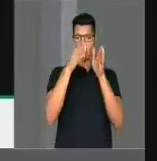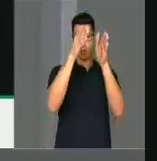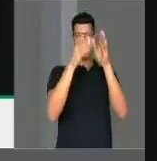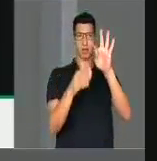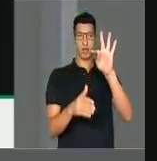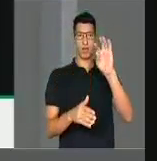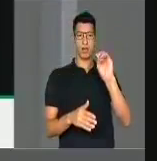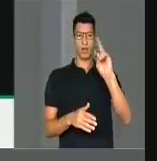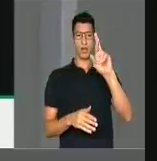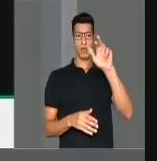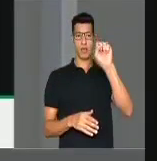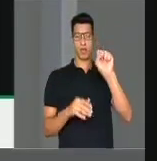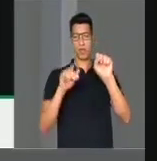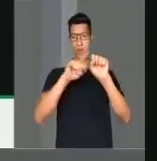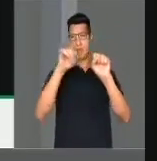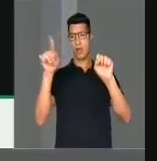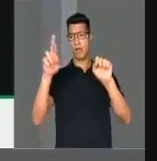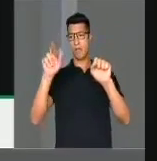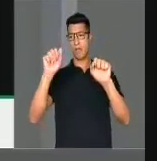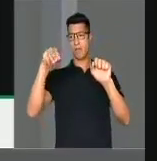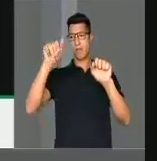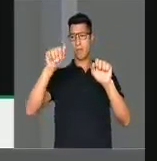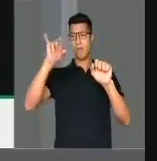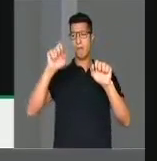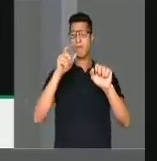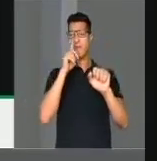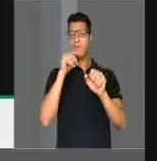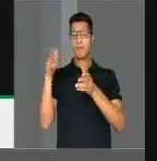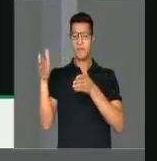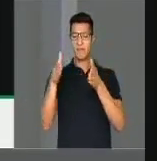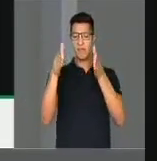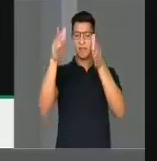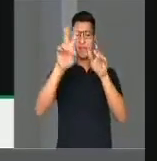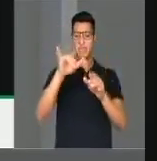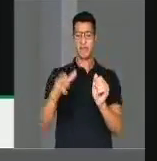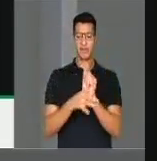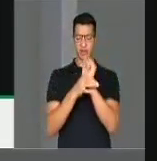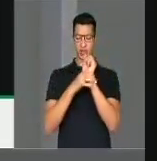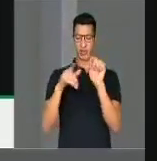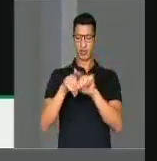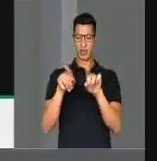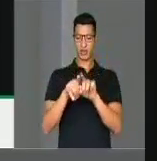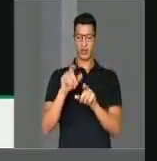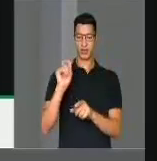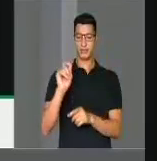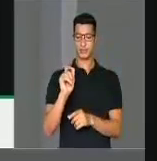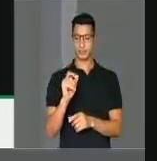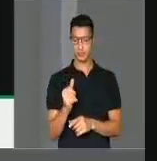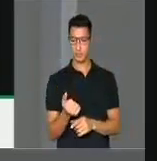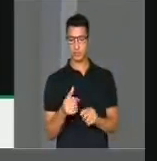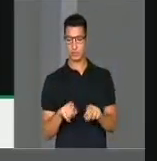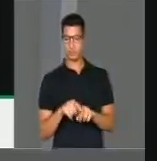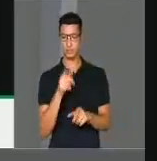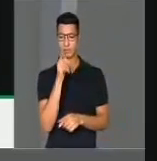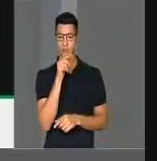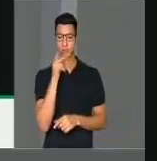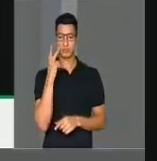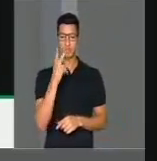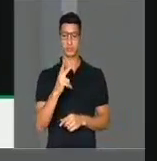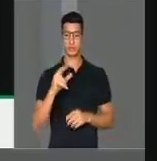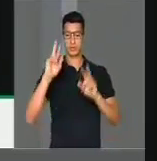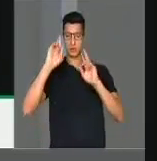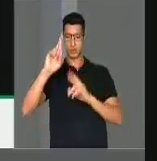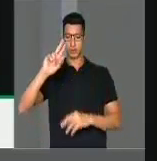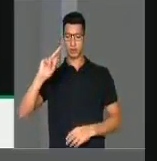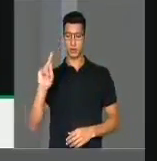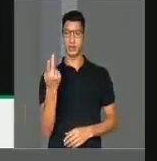canais, adutoras e ramais, que irão perenizar rios e açudes e irá garantir a garantia hídrica